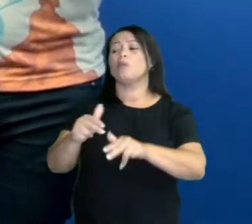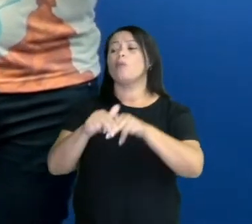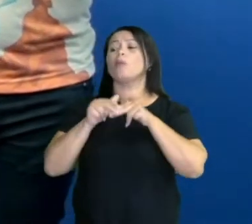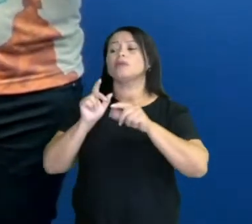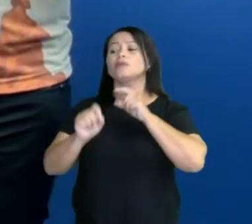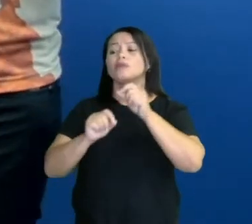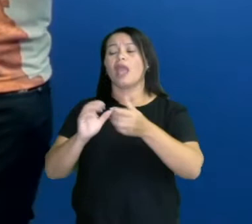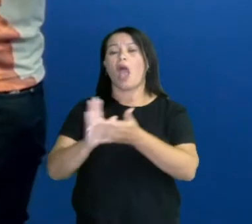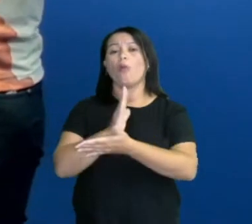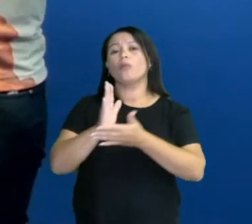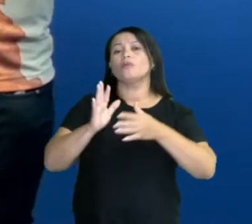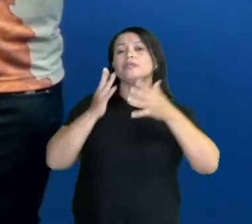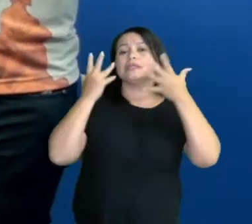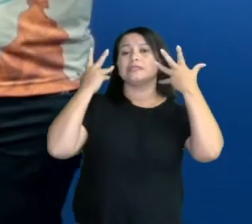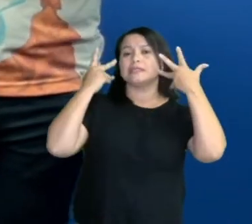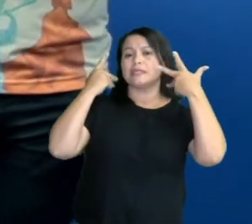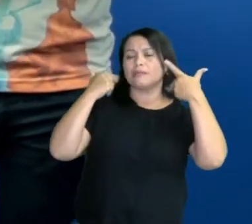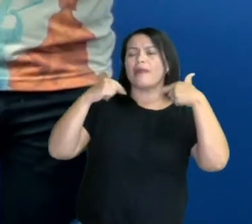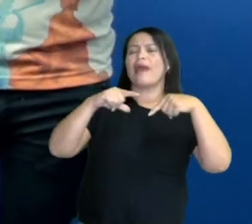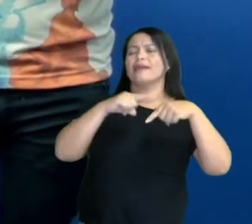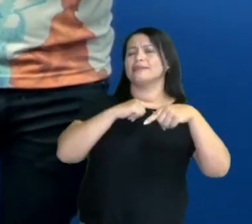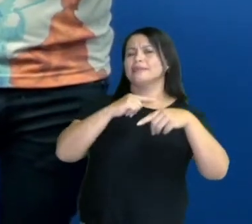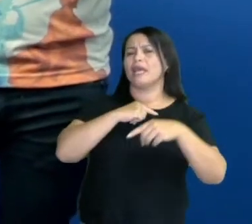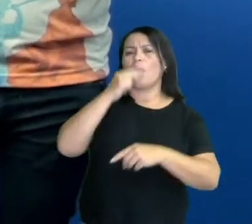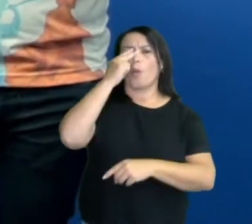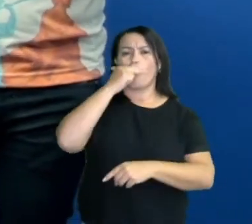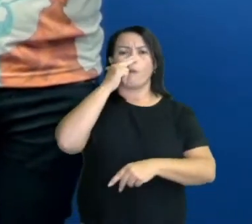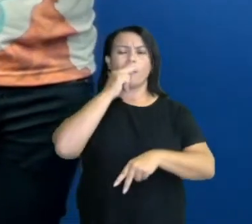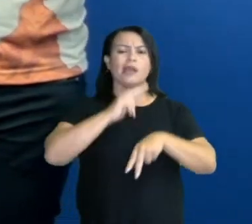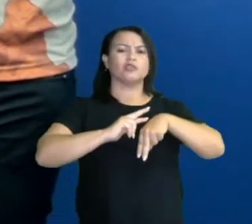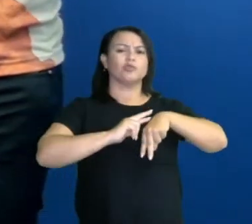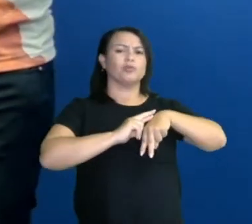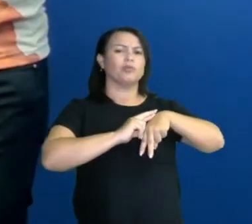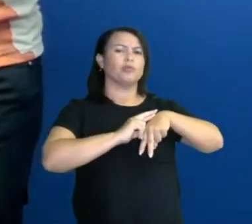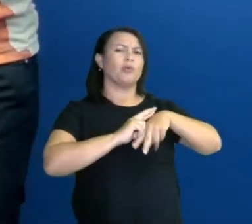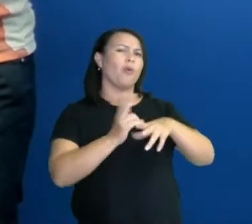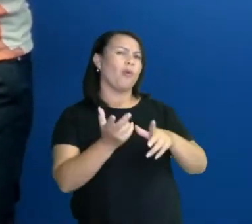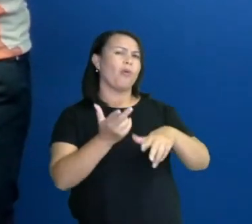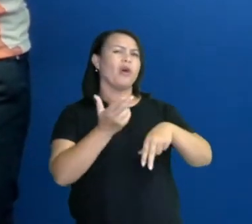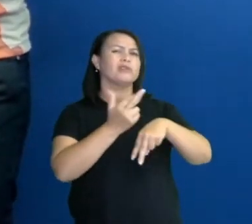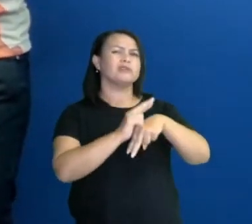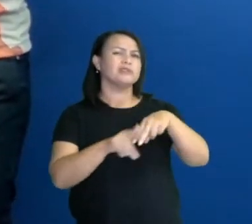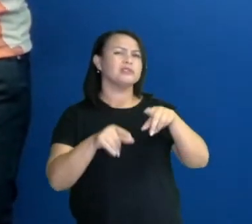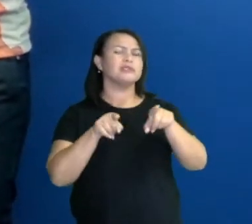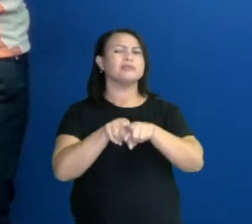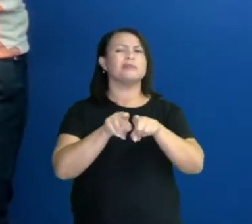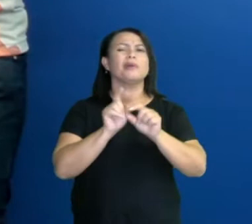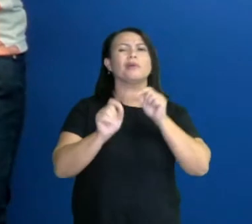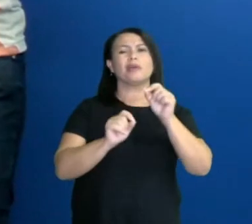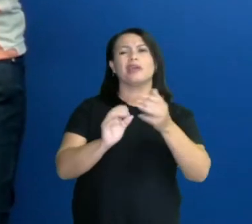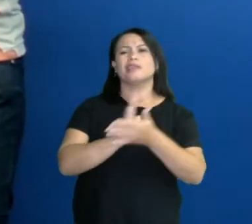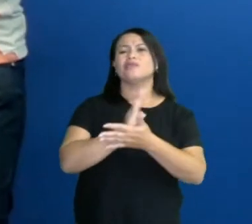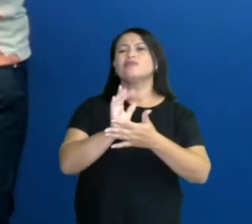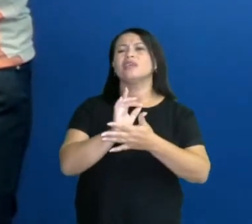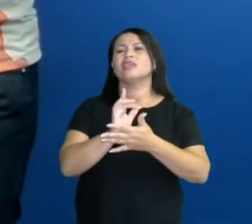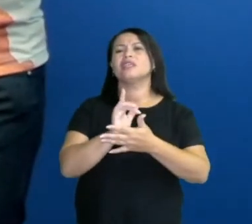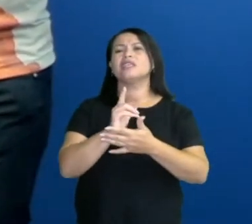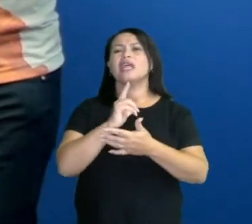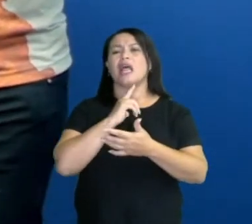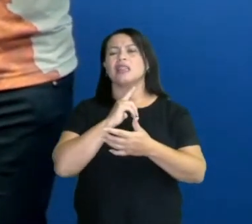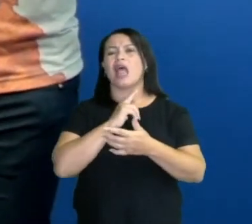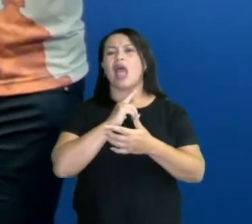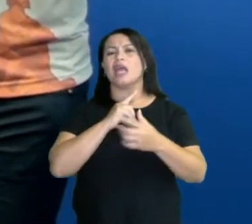isso, alguns animais que possuem o mesmo gênero e se cruzam porque são de espécies diferentes, irão